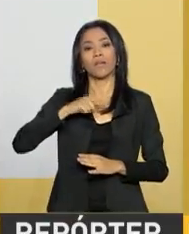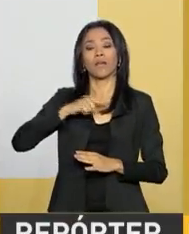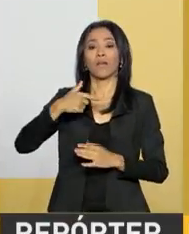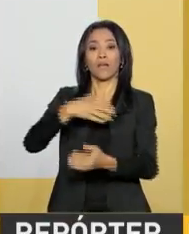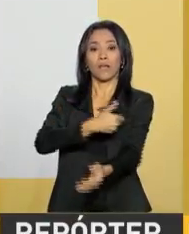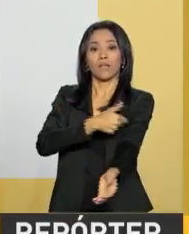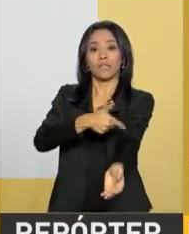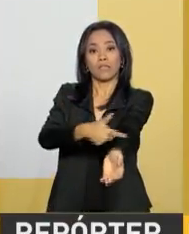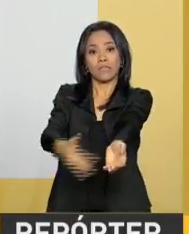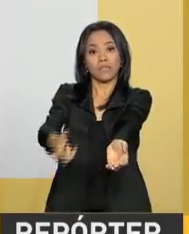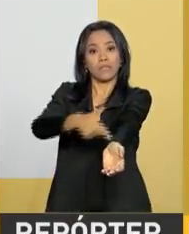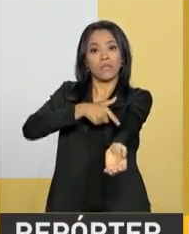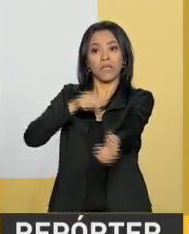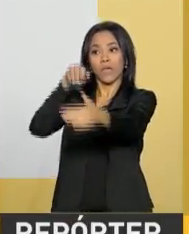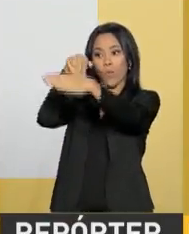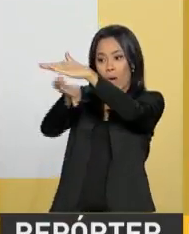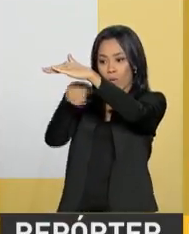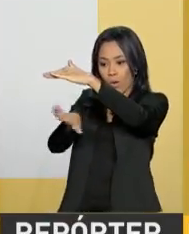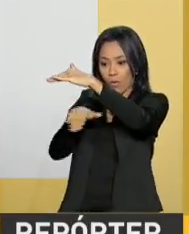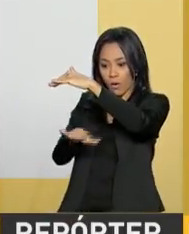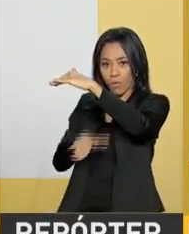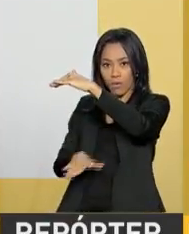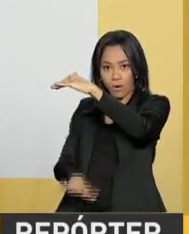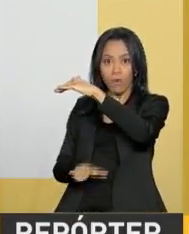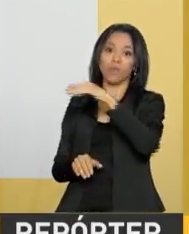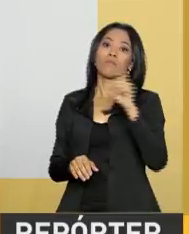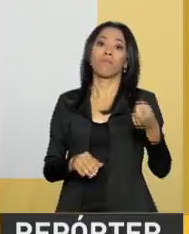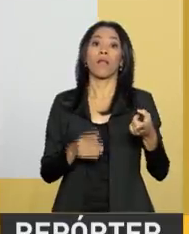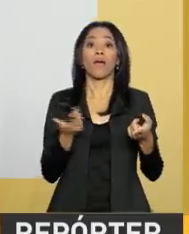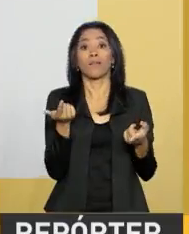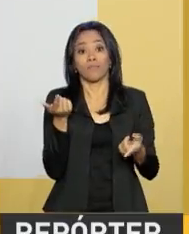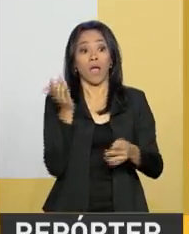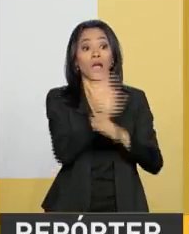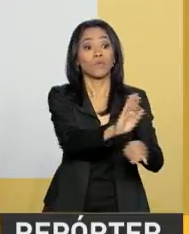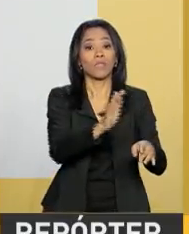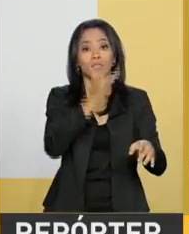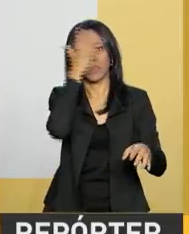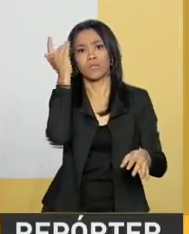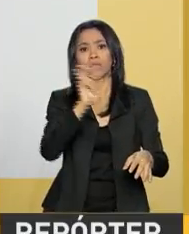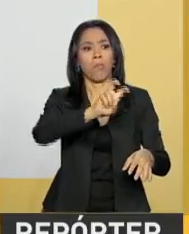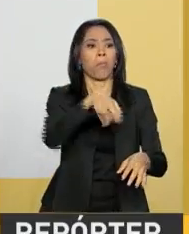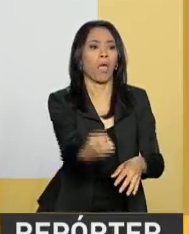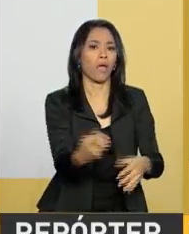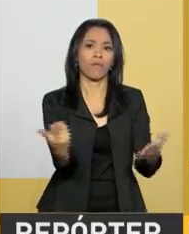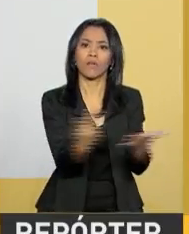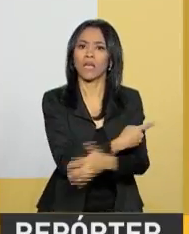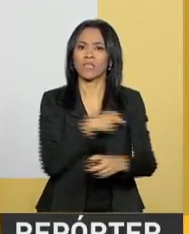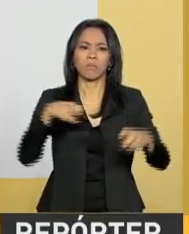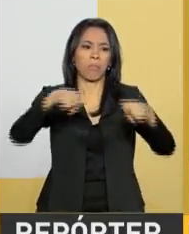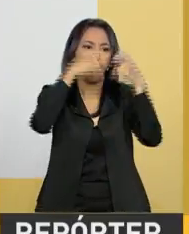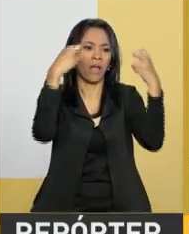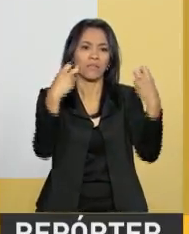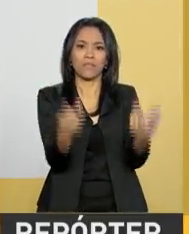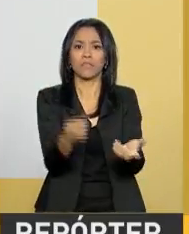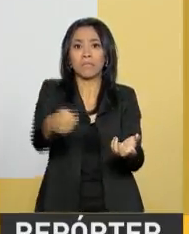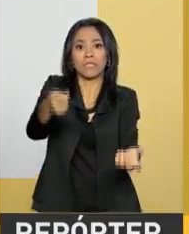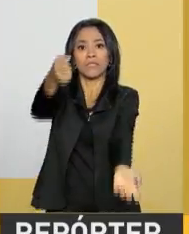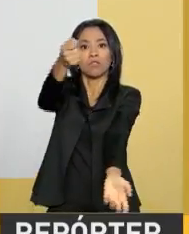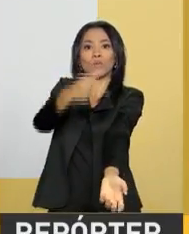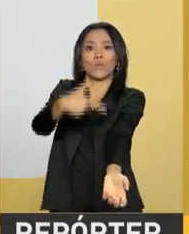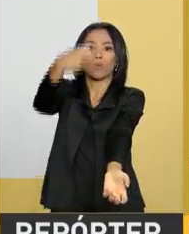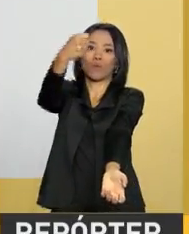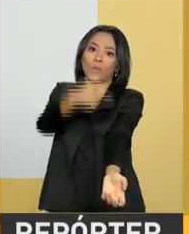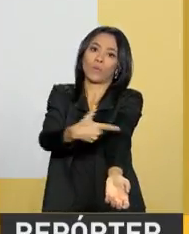para que a gente possa atender as emergências que acontecem evidentemente todos os dias é na